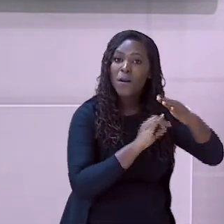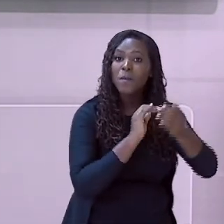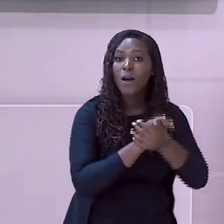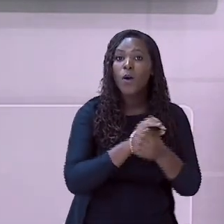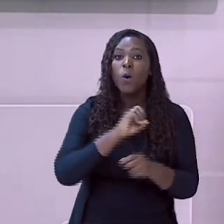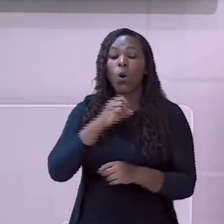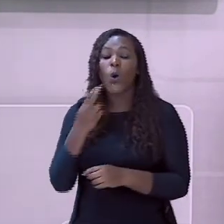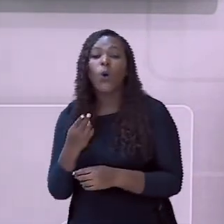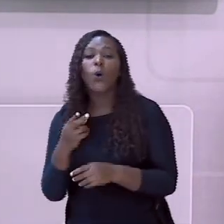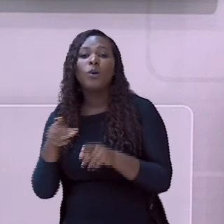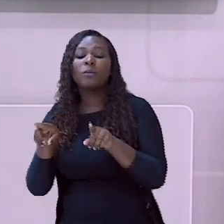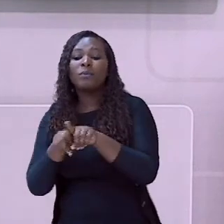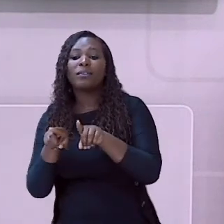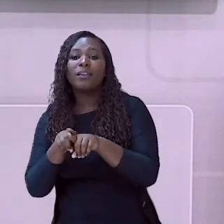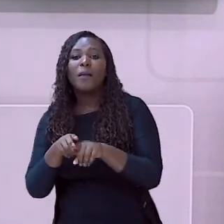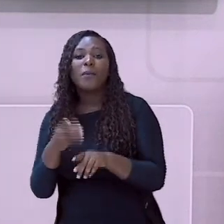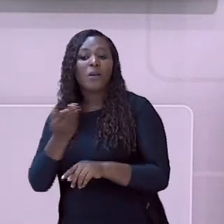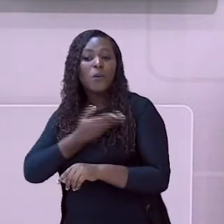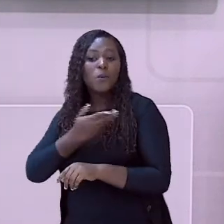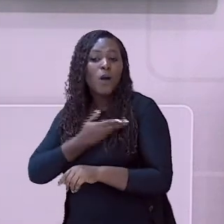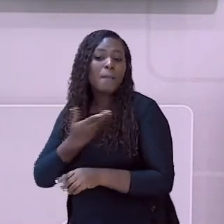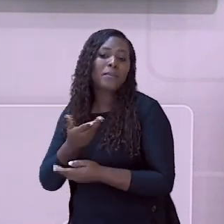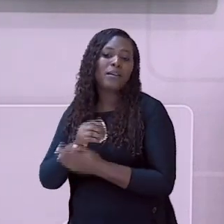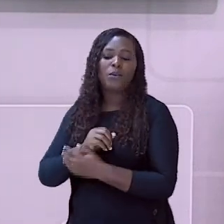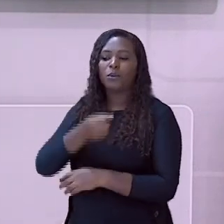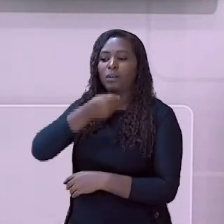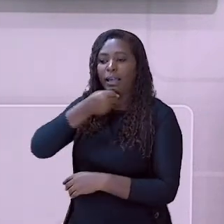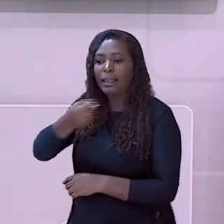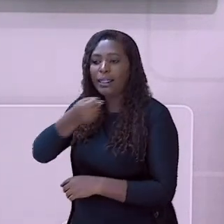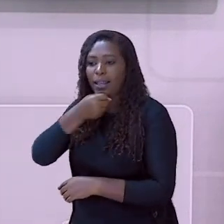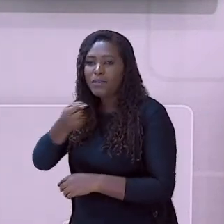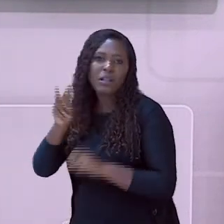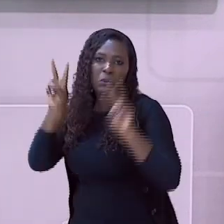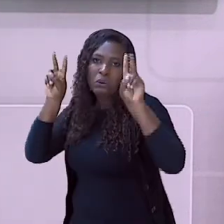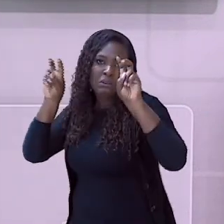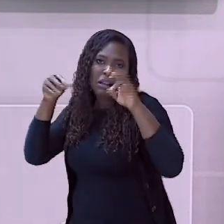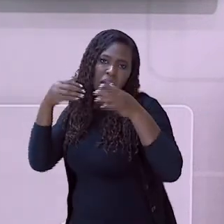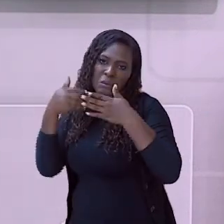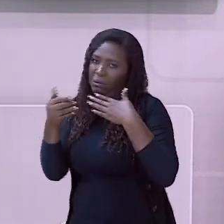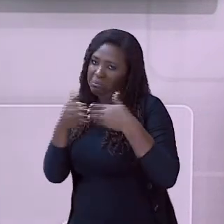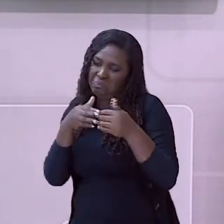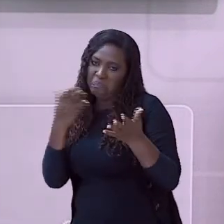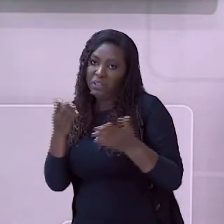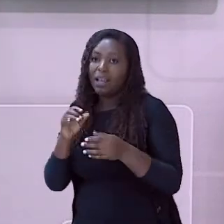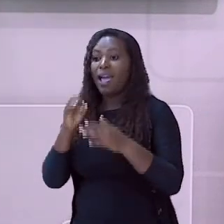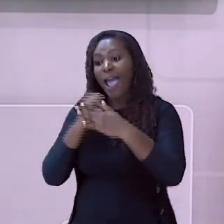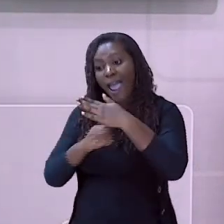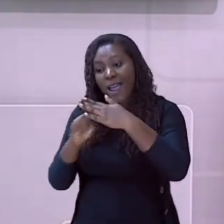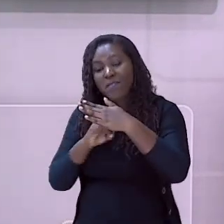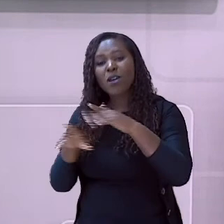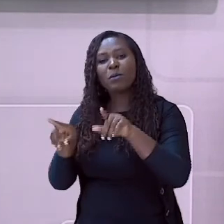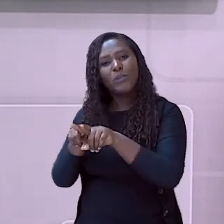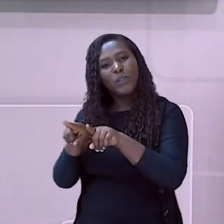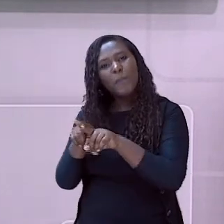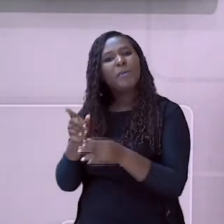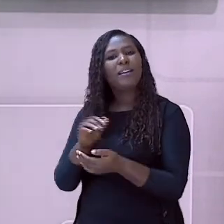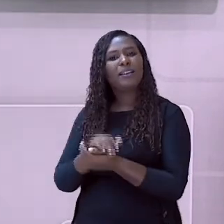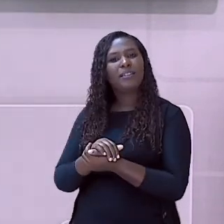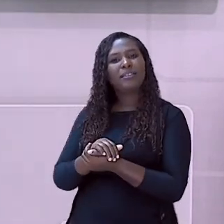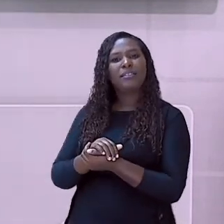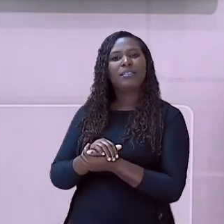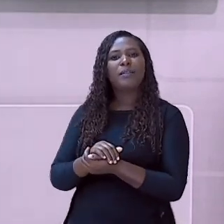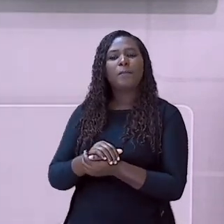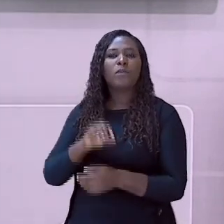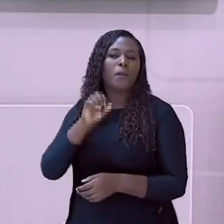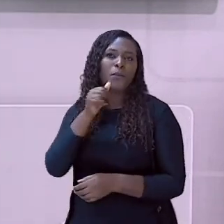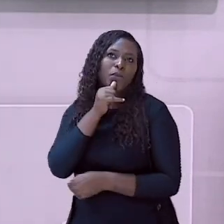algum assunto, eu tenho ali uma entrevista informal, né? E ali eu vou usar uma linguagem informal. Exemplo, um